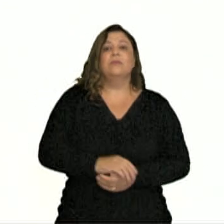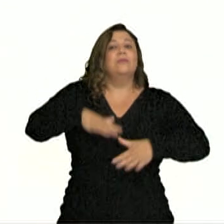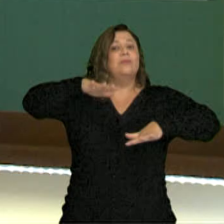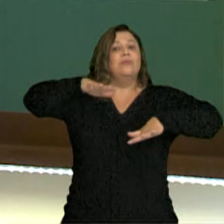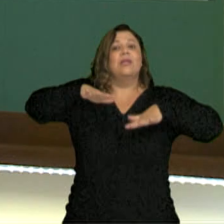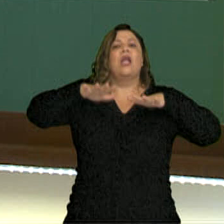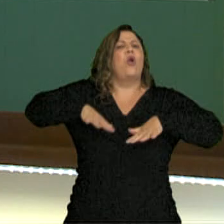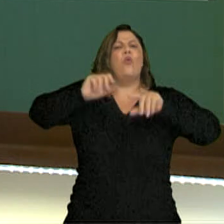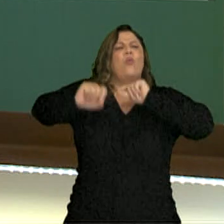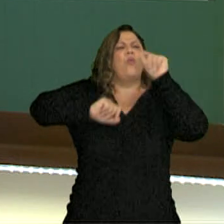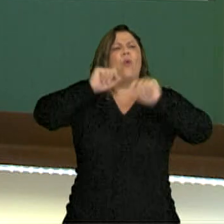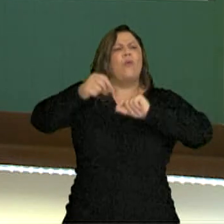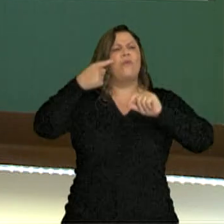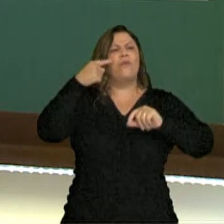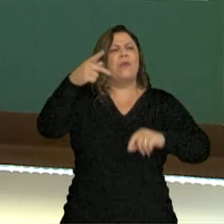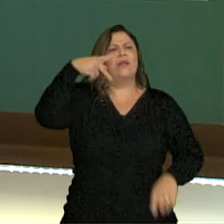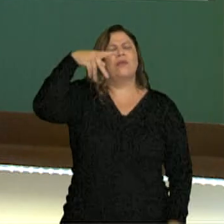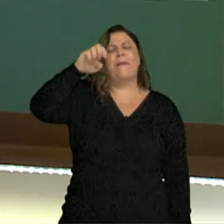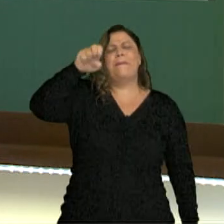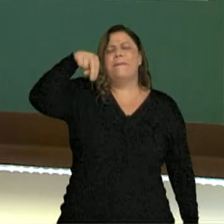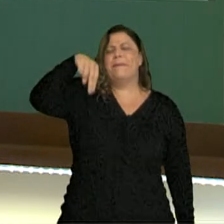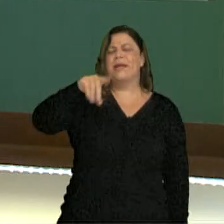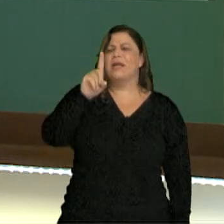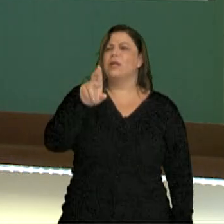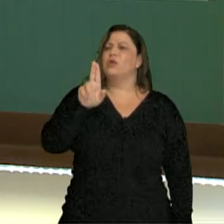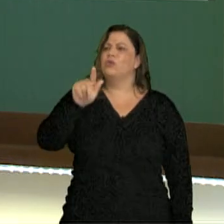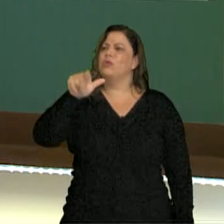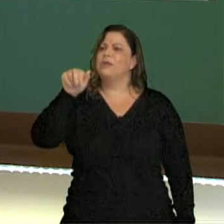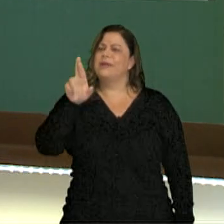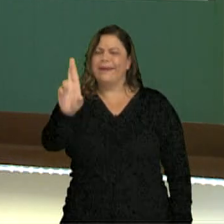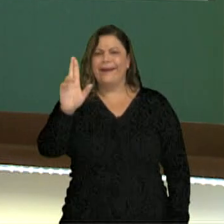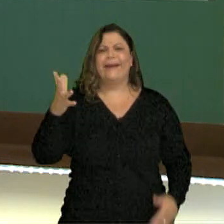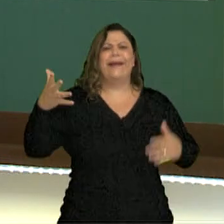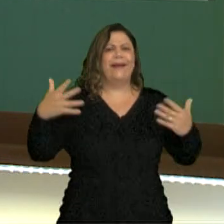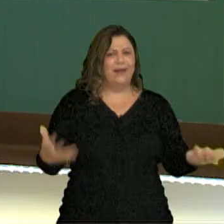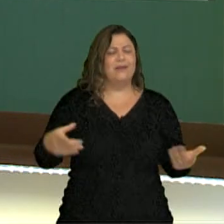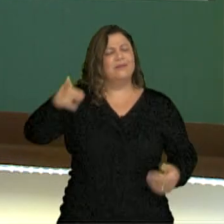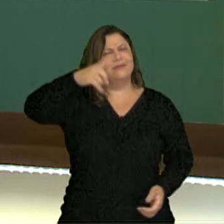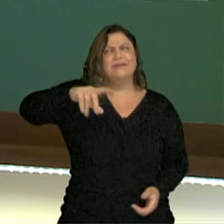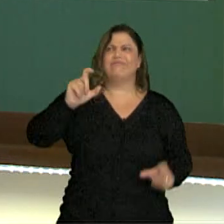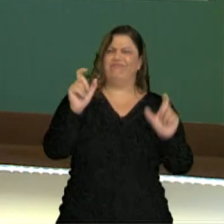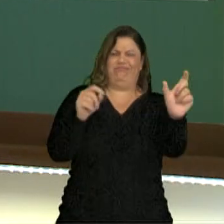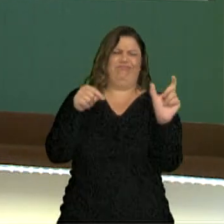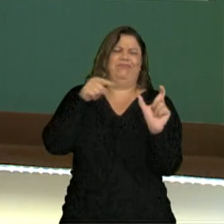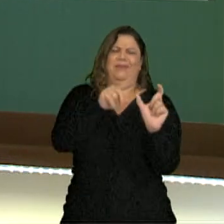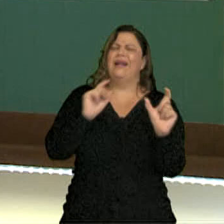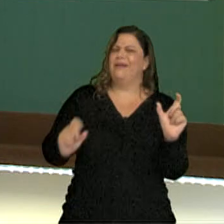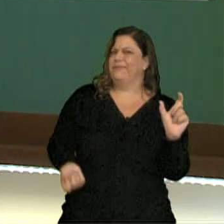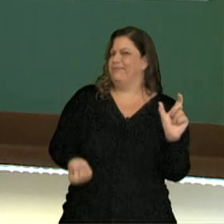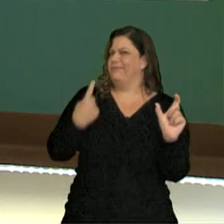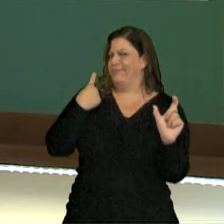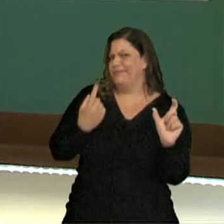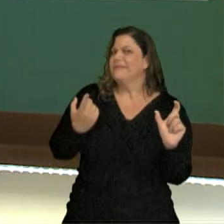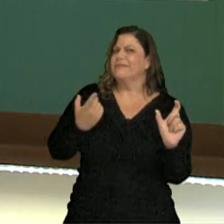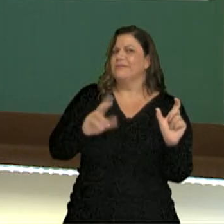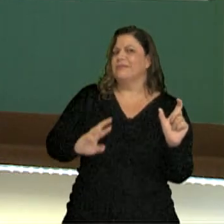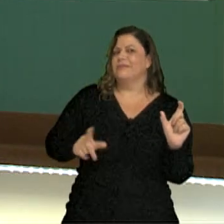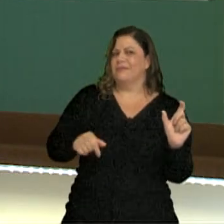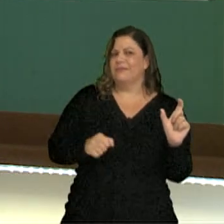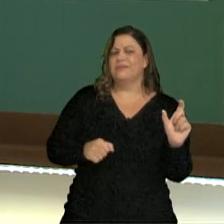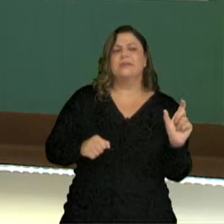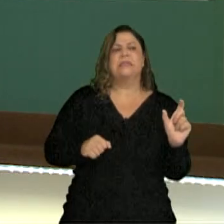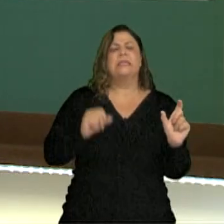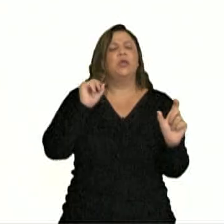movimento pendular? Meu Deus, professora, lá vem você falando essas palavras que ninguém entende. Movimento